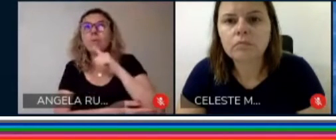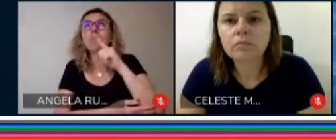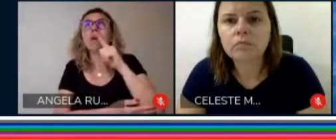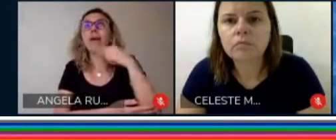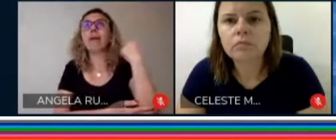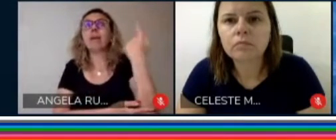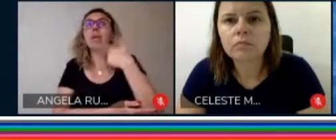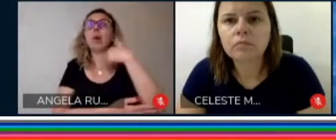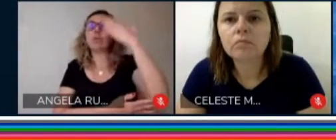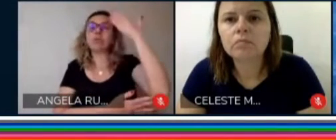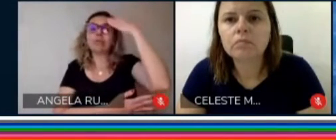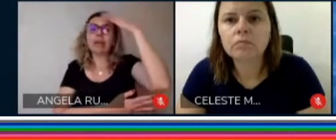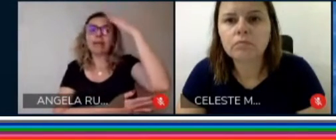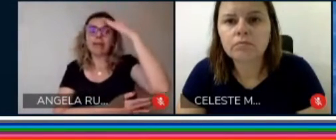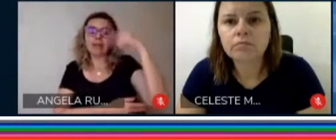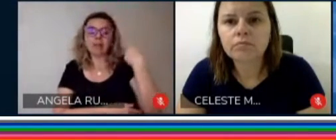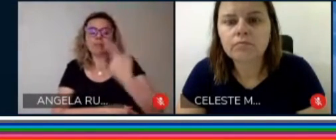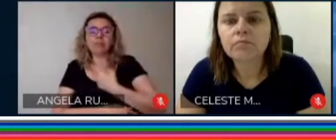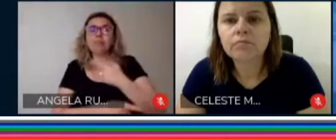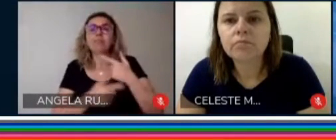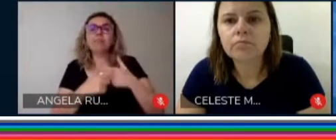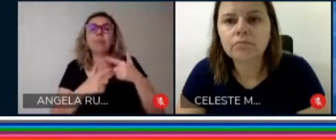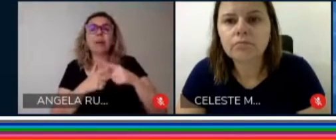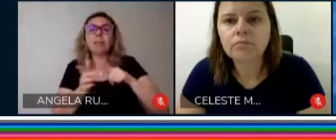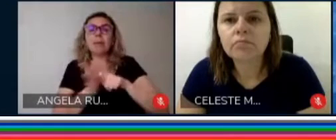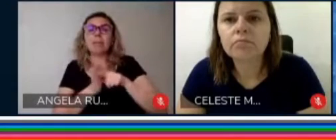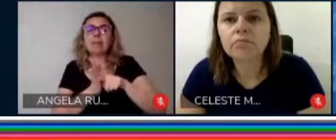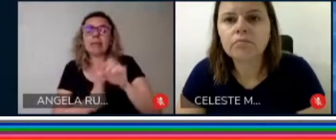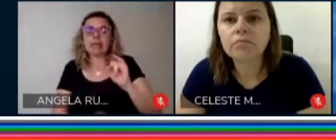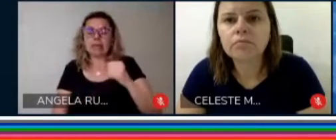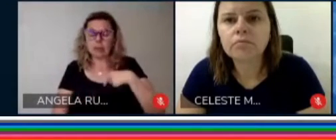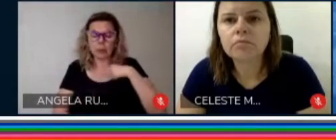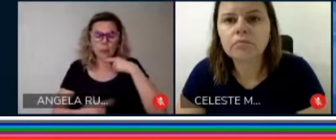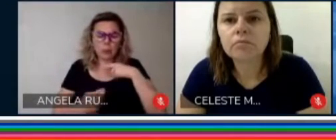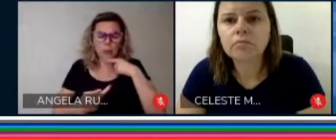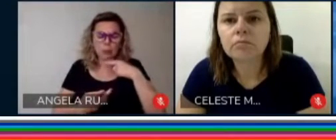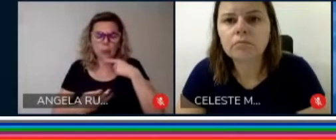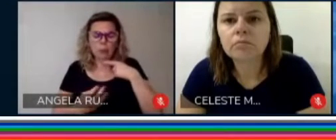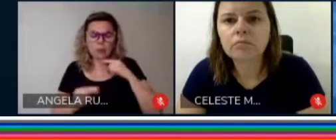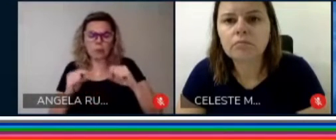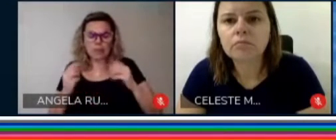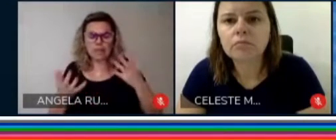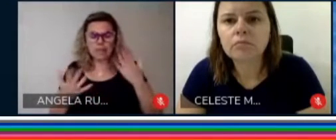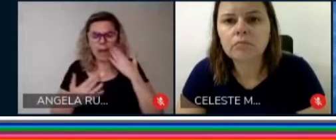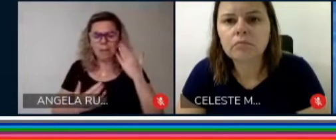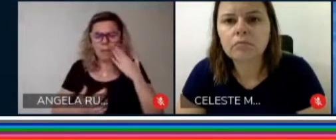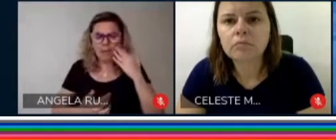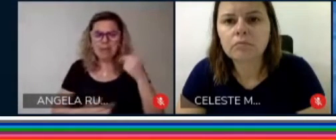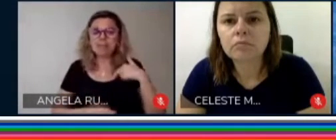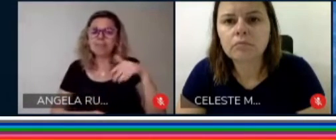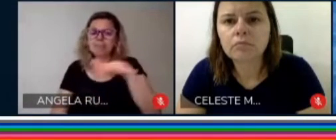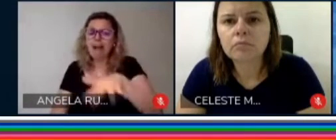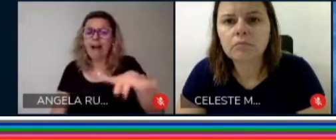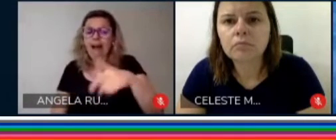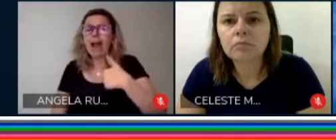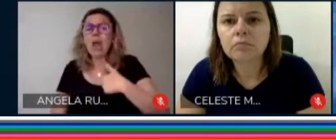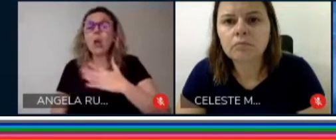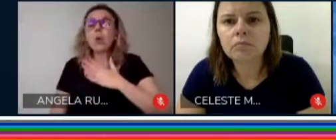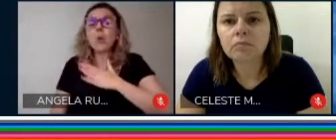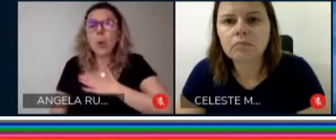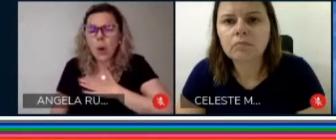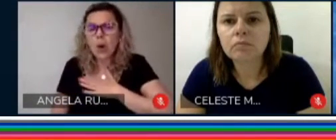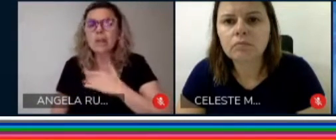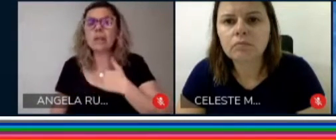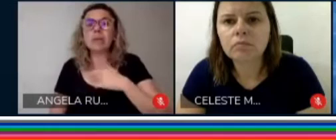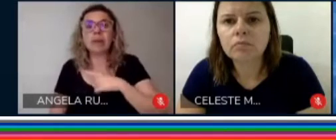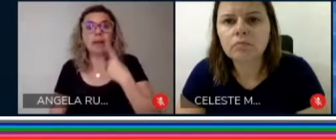de pesquisa, né? Você está lá, indeciso sobre o que quer saber, e é uma área que você gosta muito, que tem interesse, e a